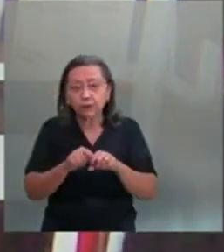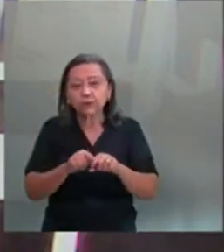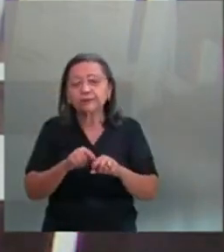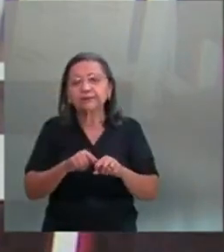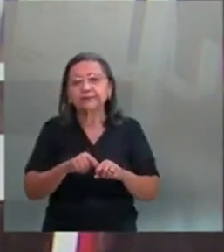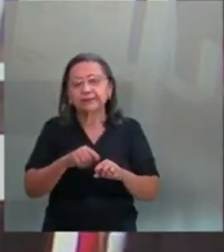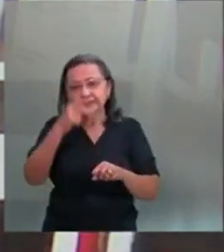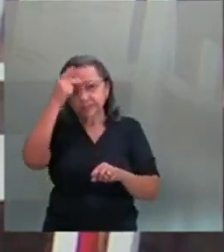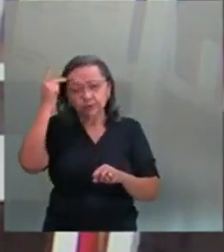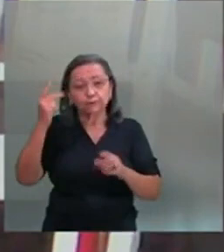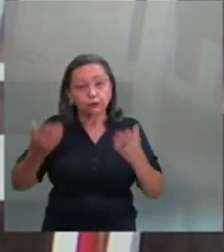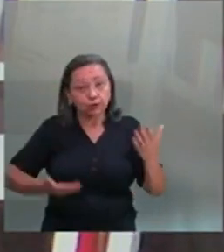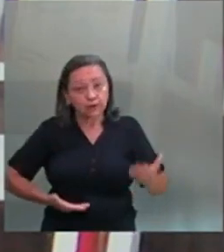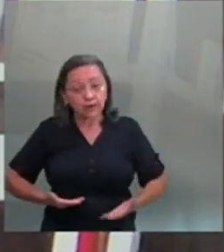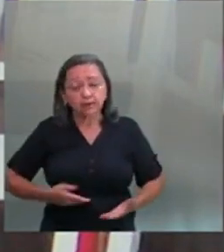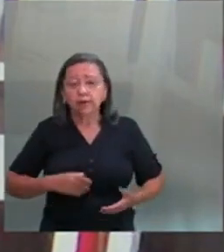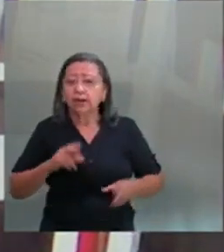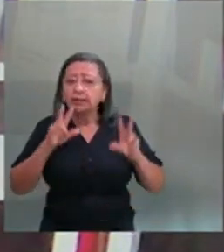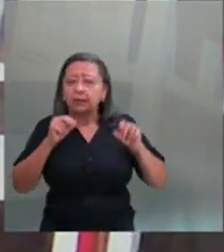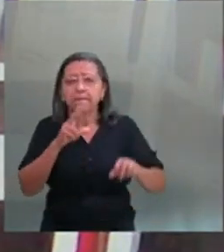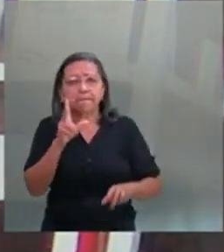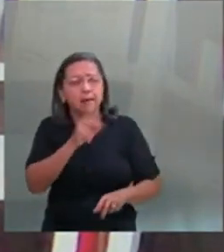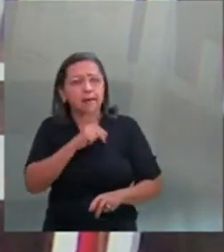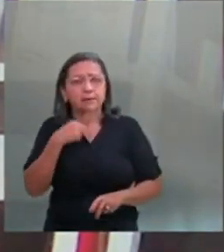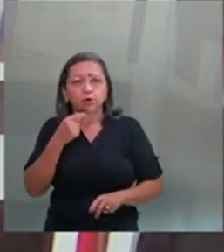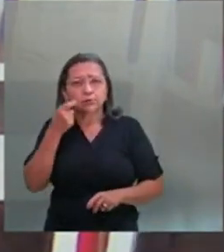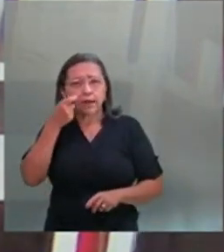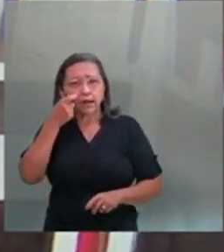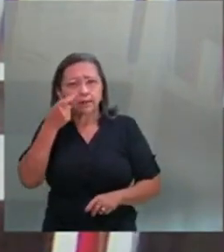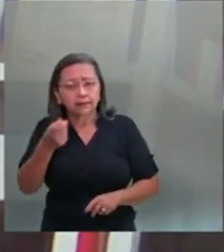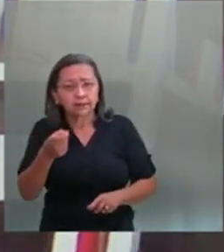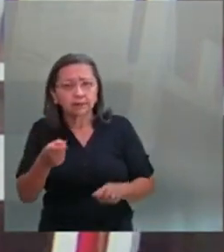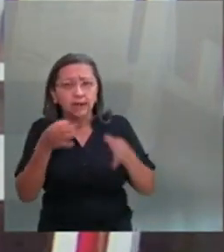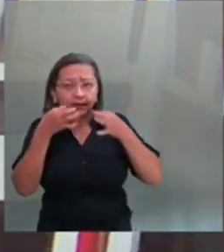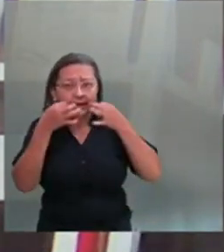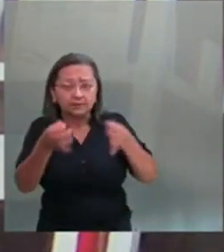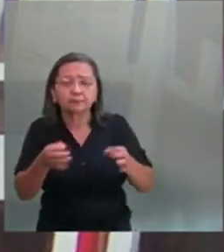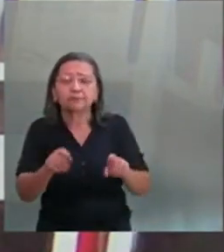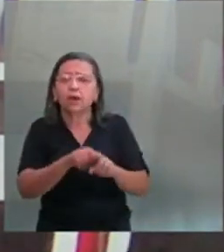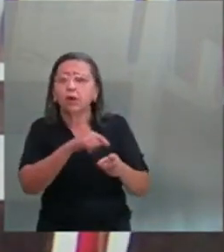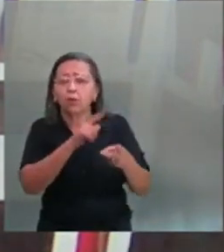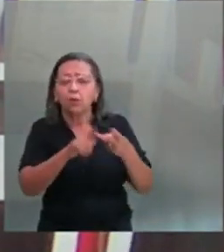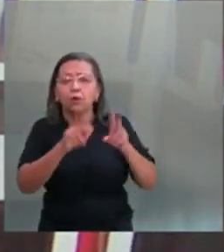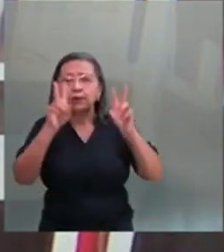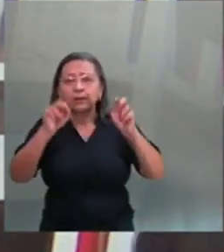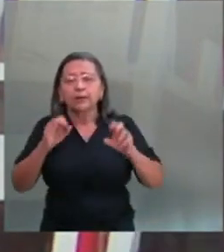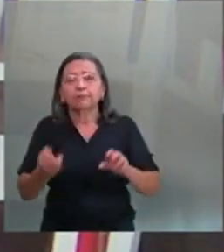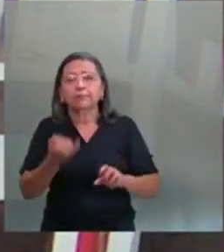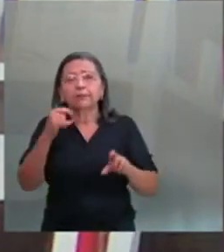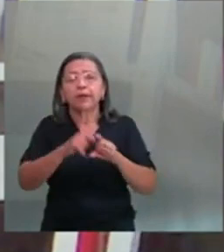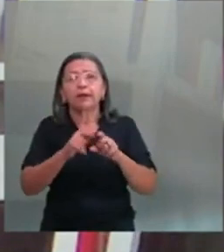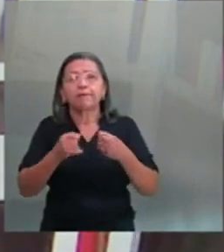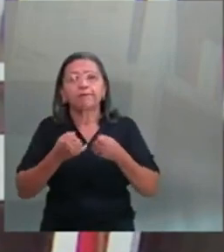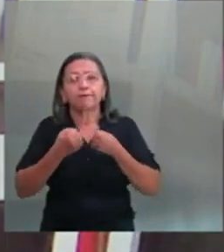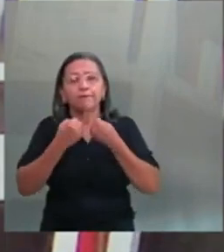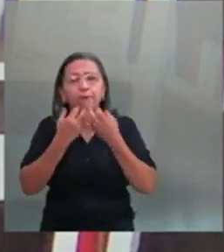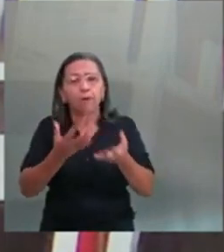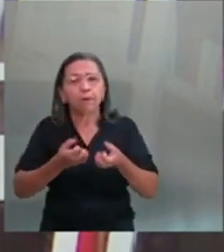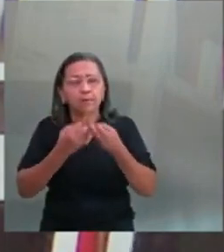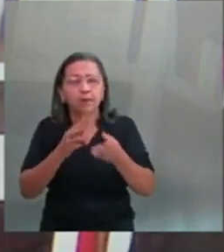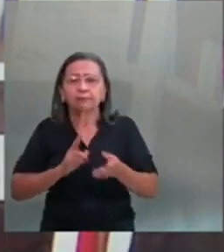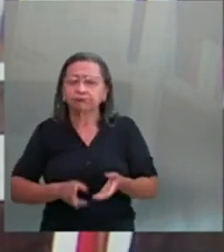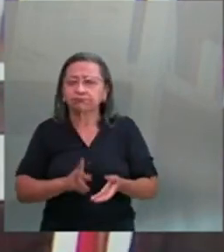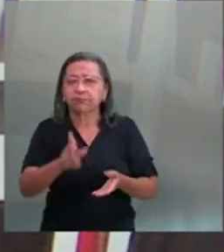um tema que merece a nossa atenção. Outro tema importante é fomentar